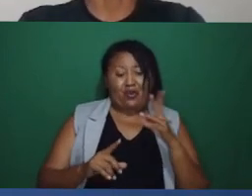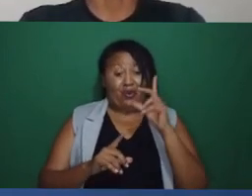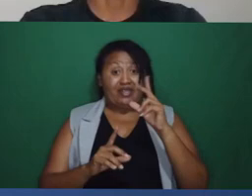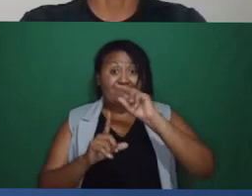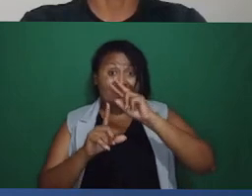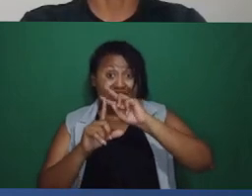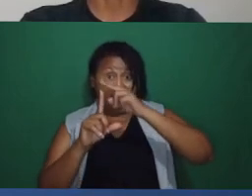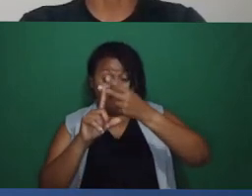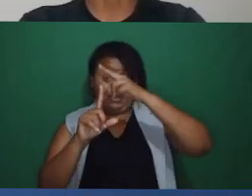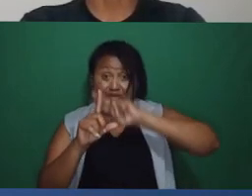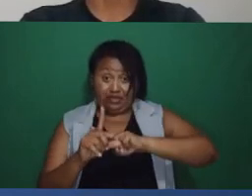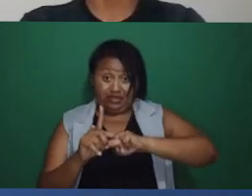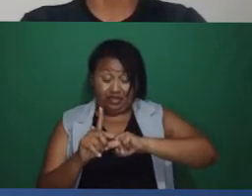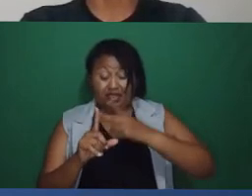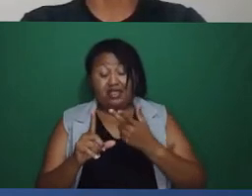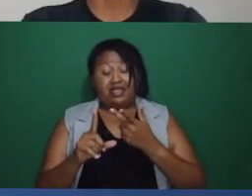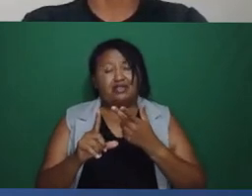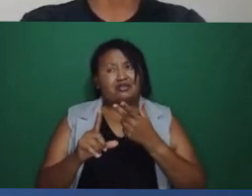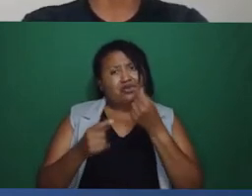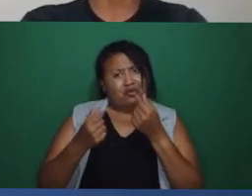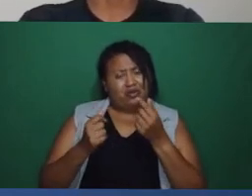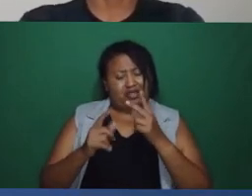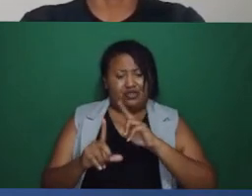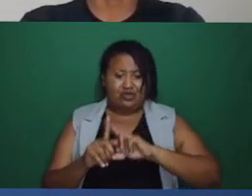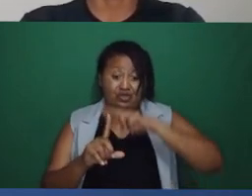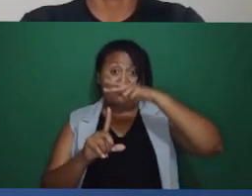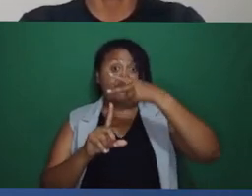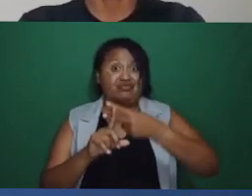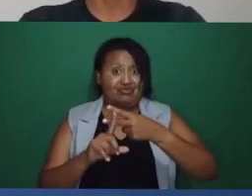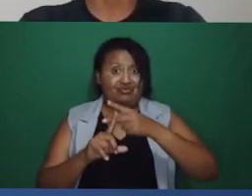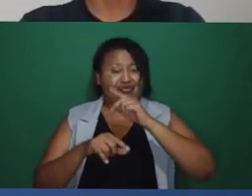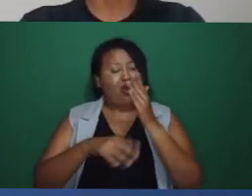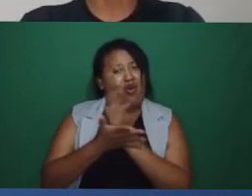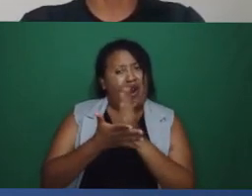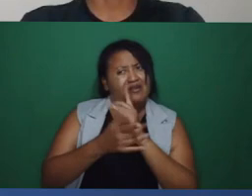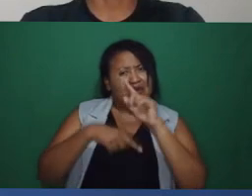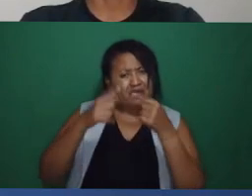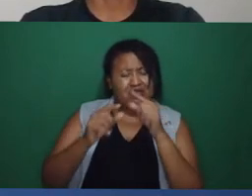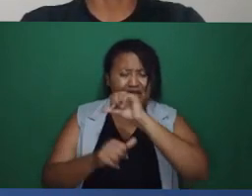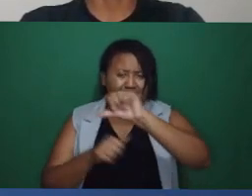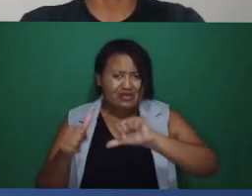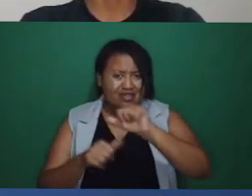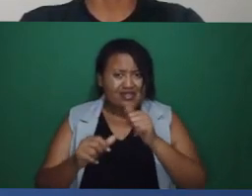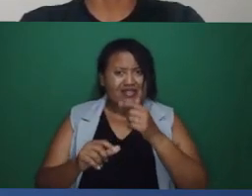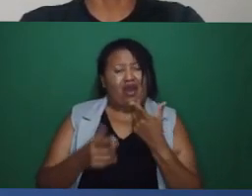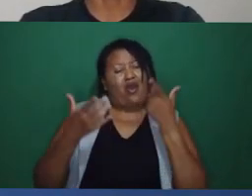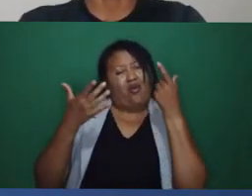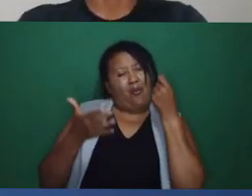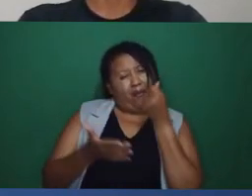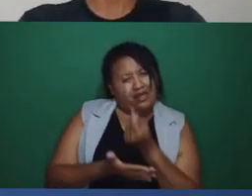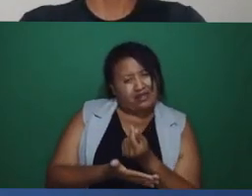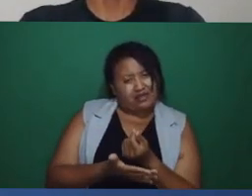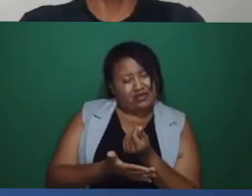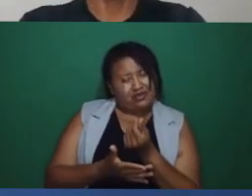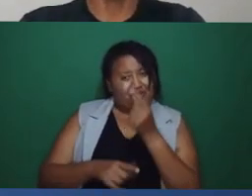com essa redução resolveu aumentar o preço em 25%. após essas alterações o preço do produto